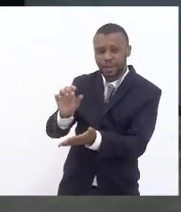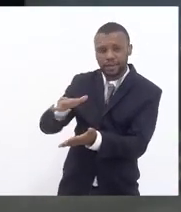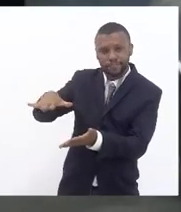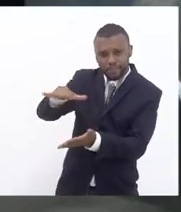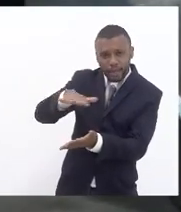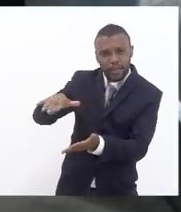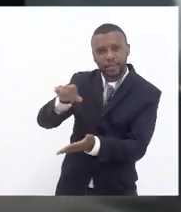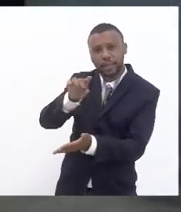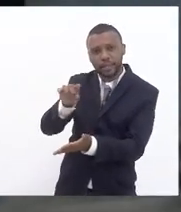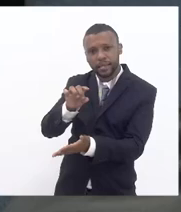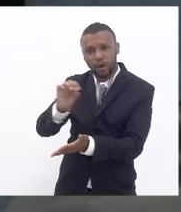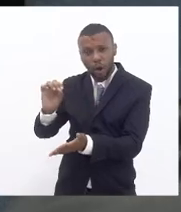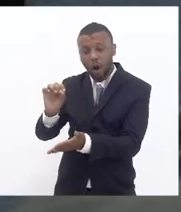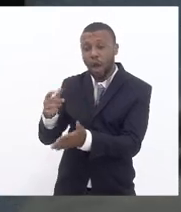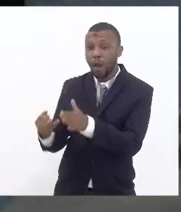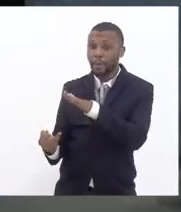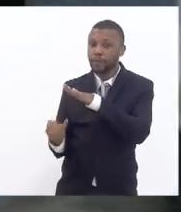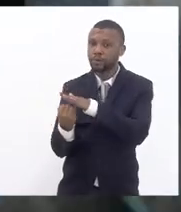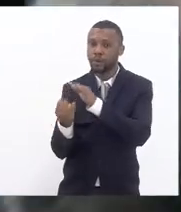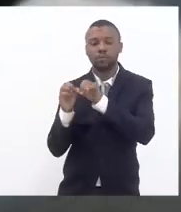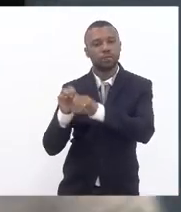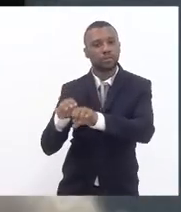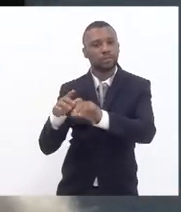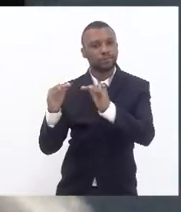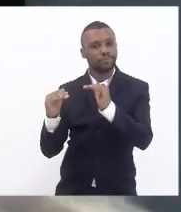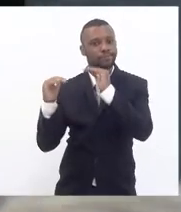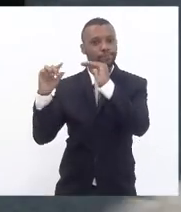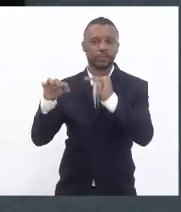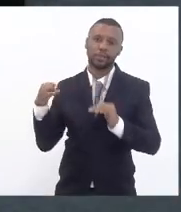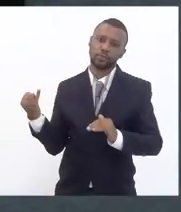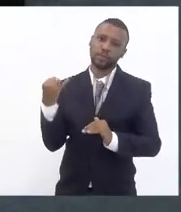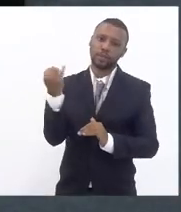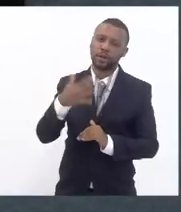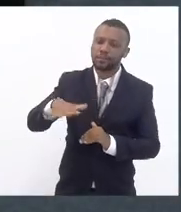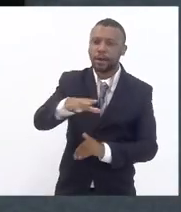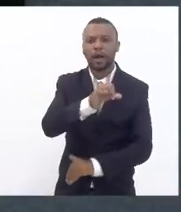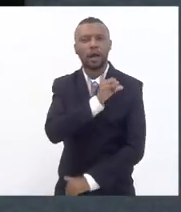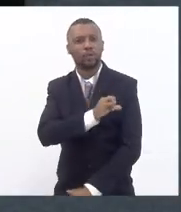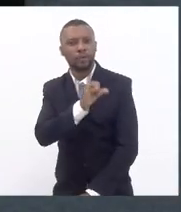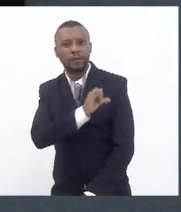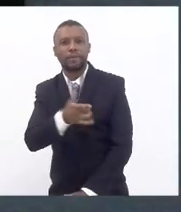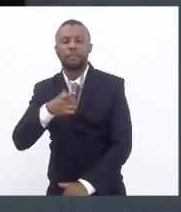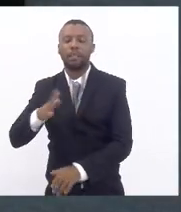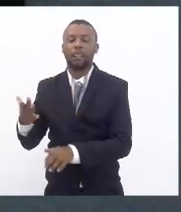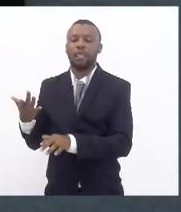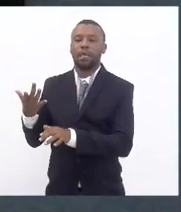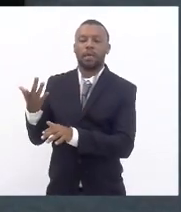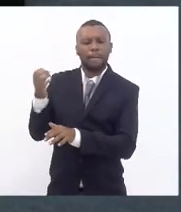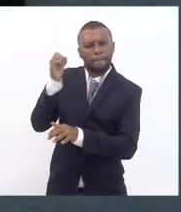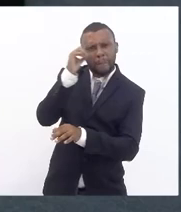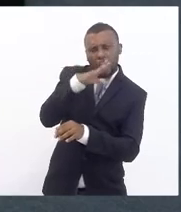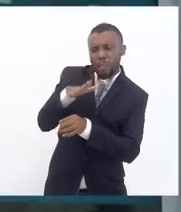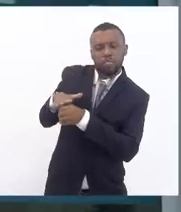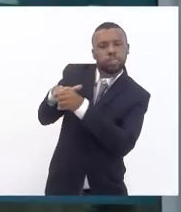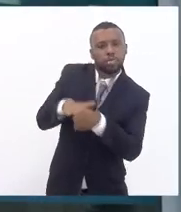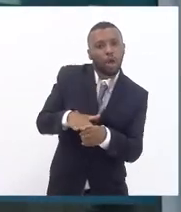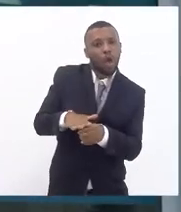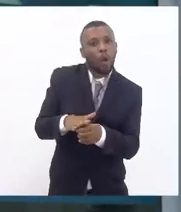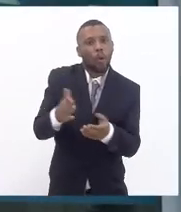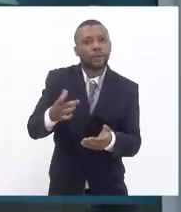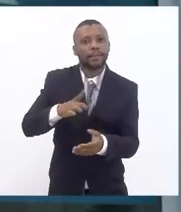essa instituição de ensino superior, tão importante para o Estado do Rio de Janeiro, que vem sendo massacrada. Hoje tem